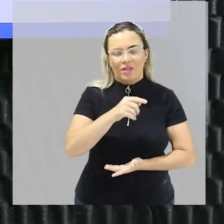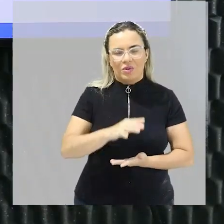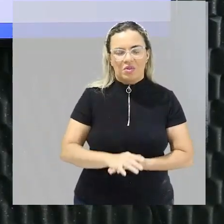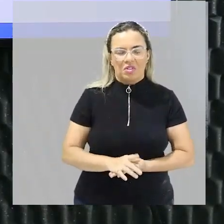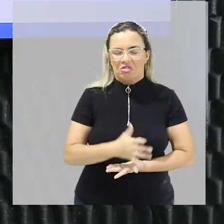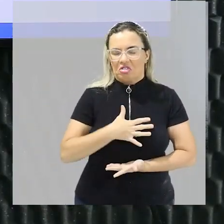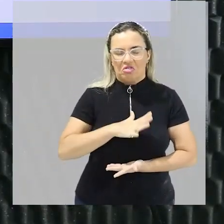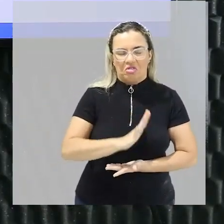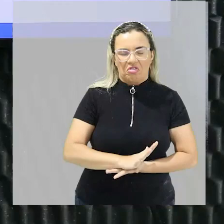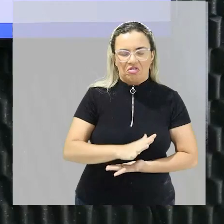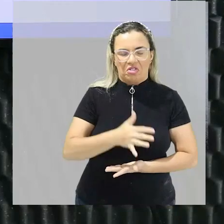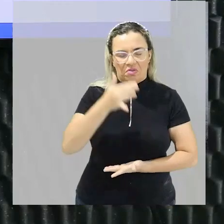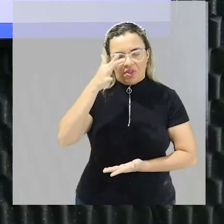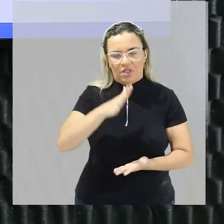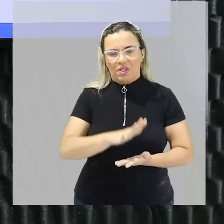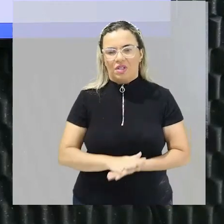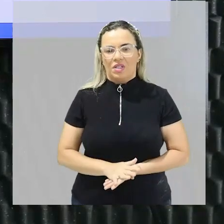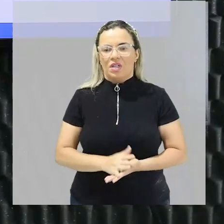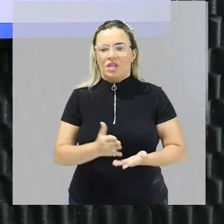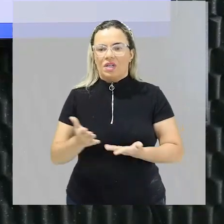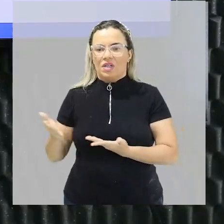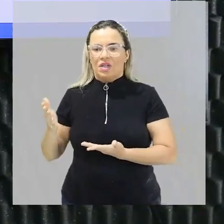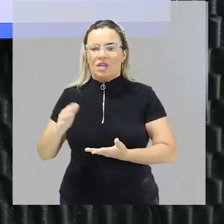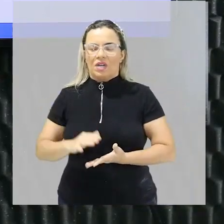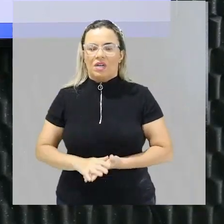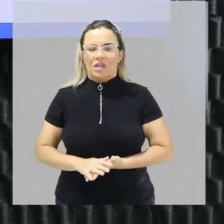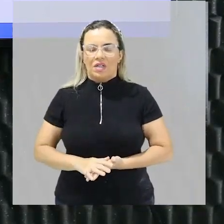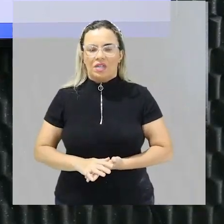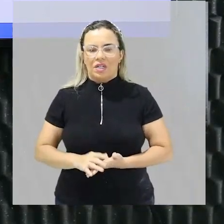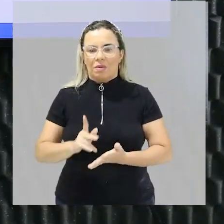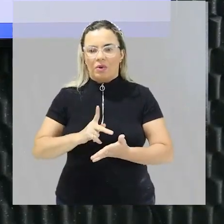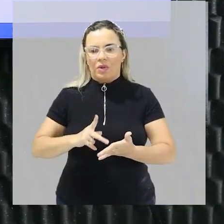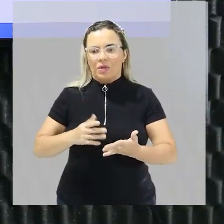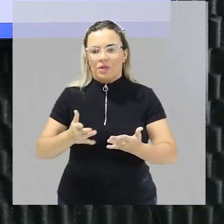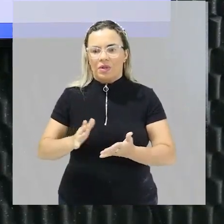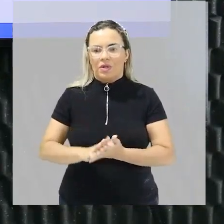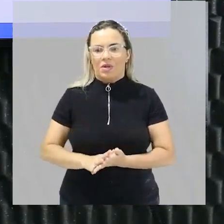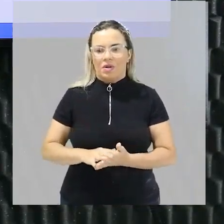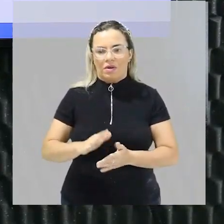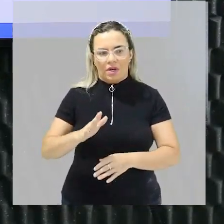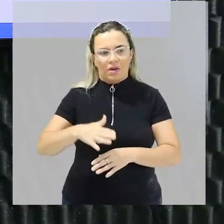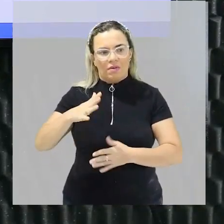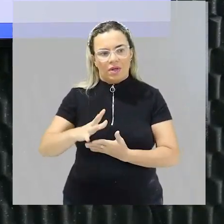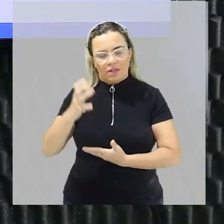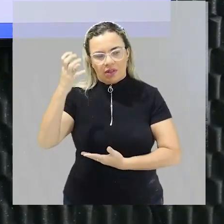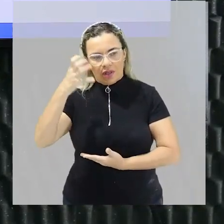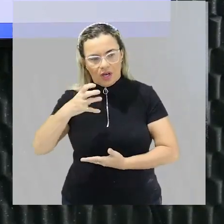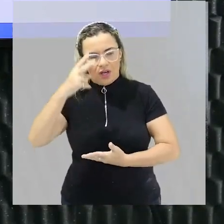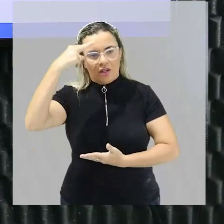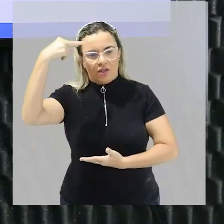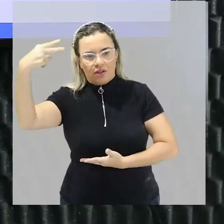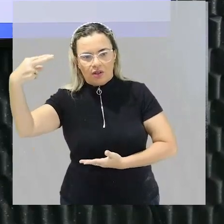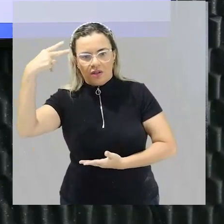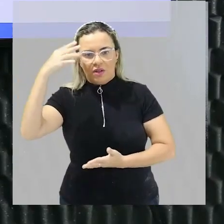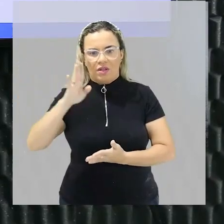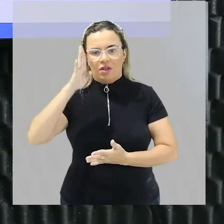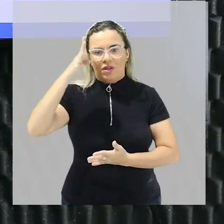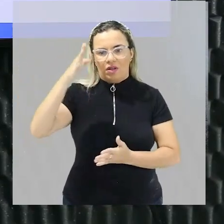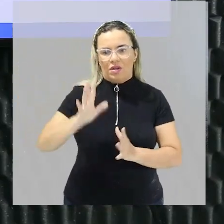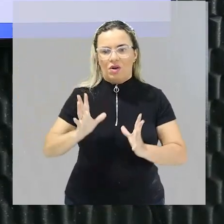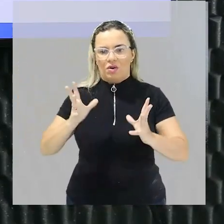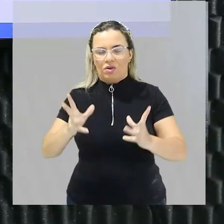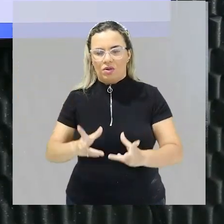e esta o particular. Com base no texto dos conhecimentos sobre estética em Aristóteles, que valoriza muito